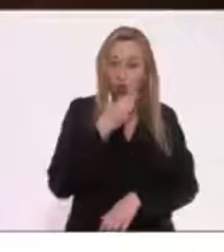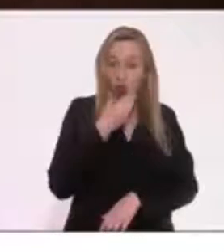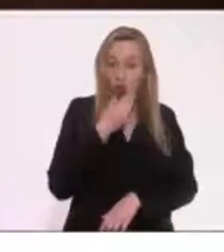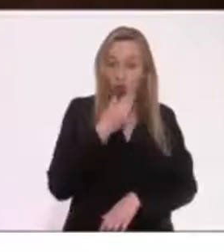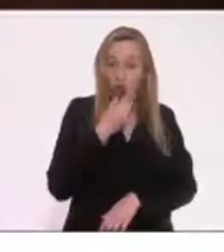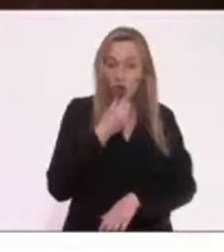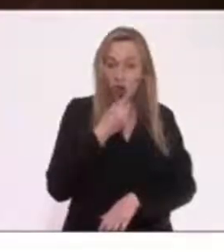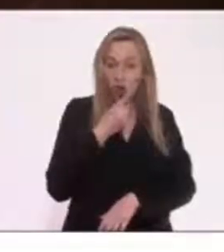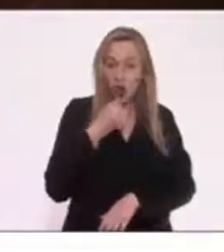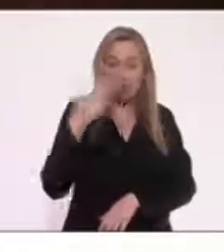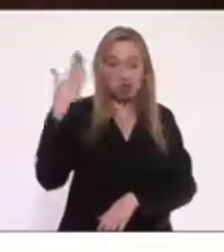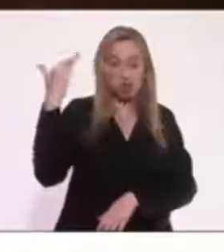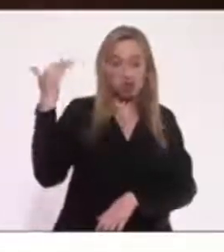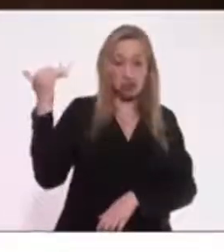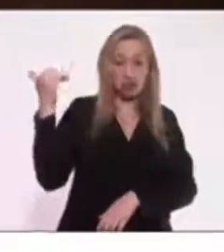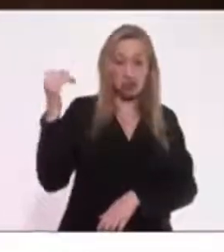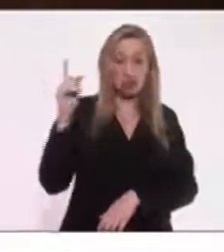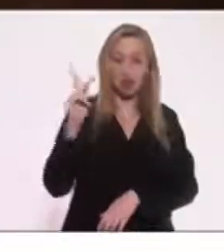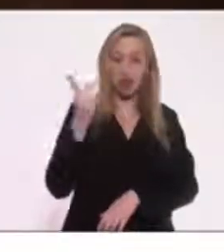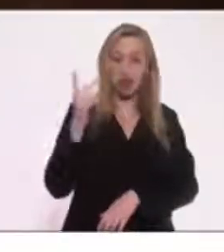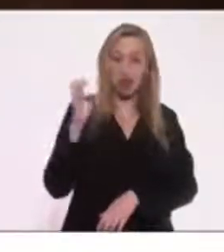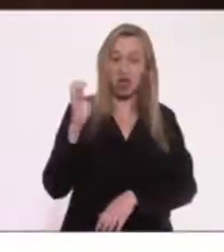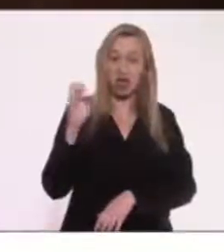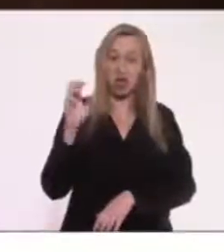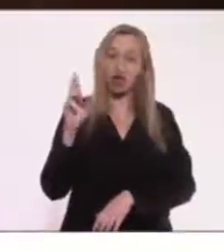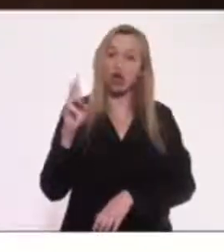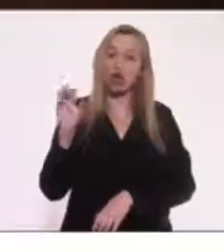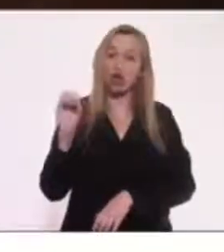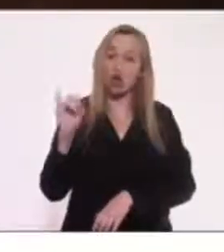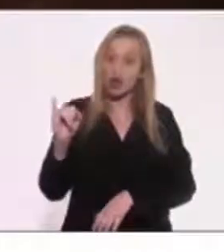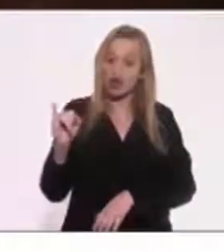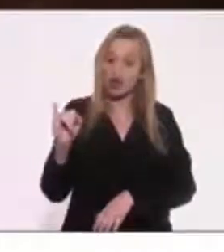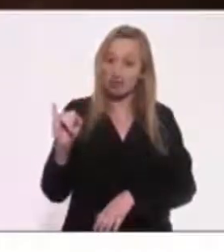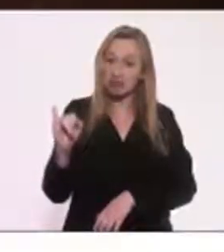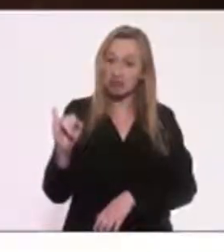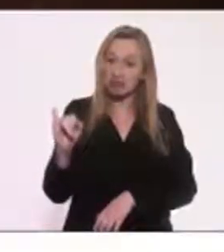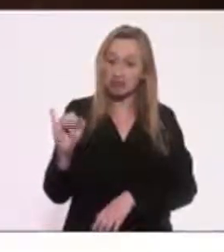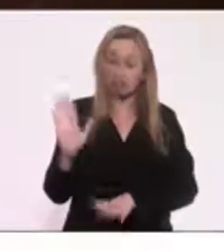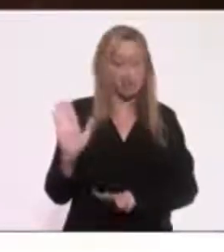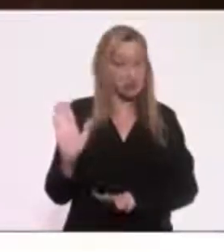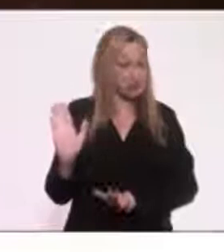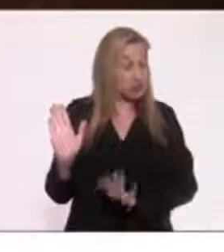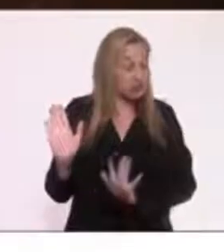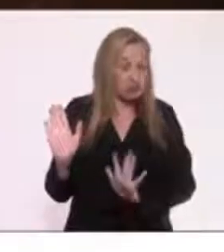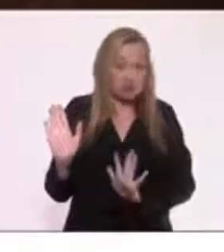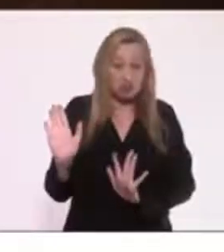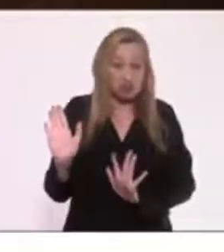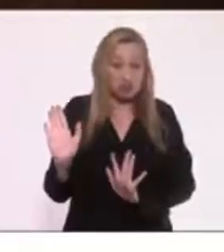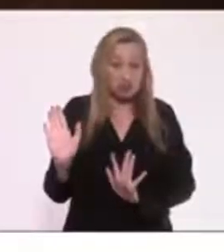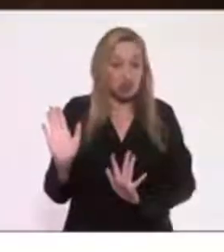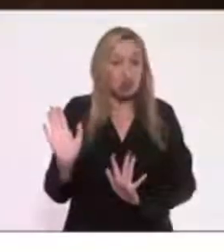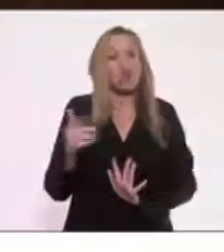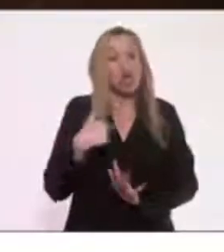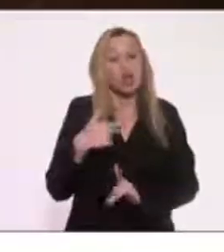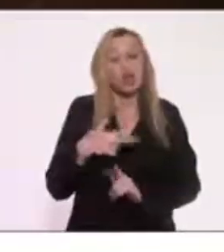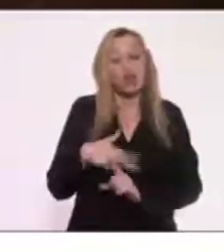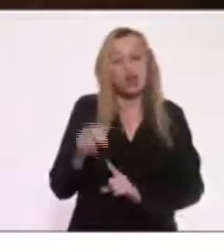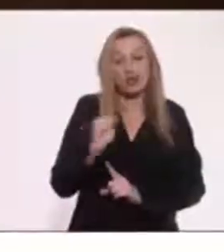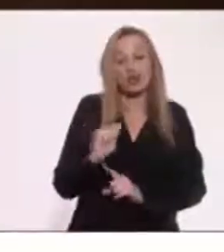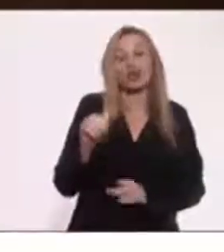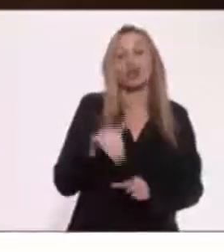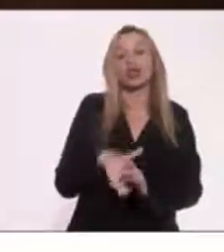longe disso, mas eu tenho, e nunca foi minha bandeira também, deputado Chico Machado. Eu venci as